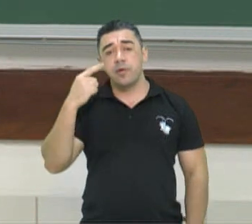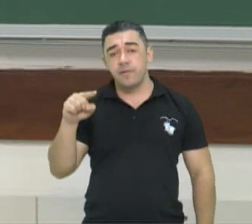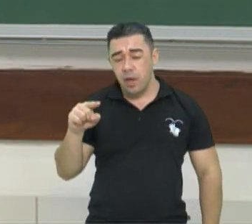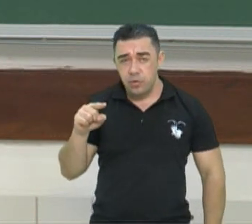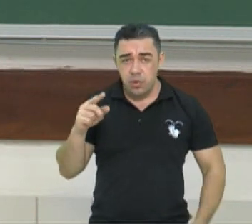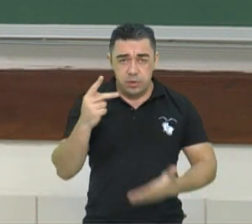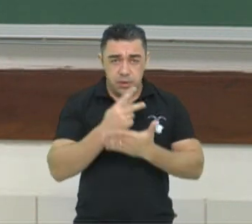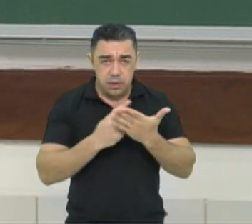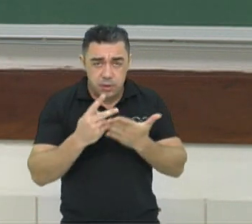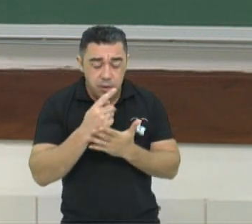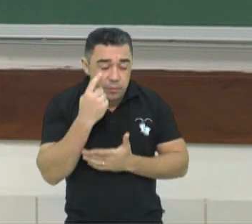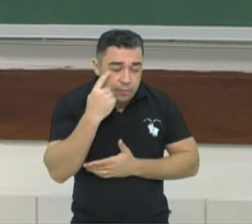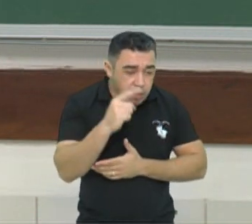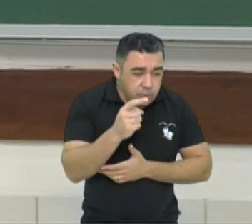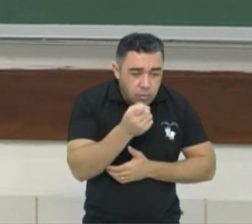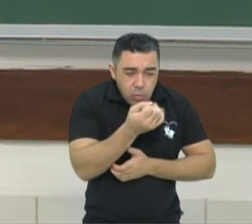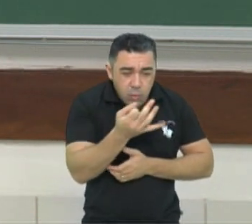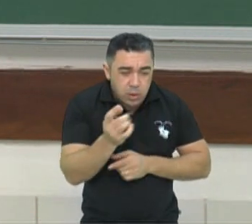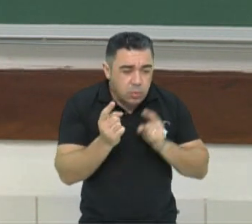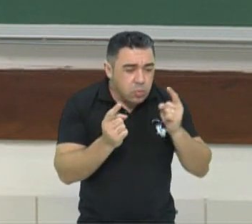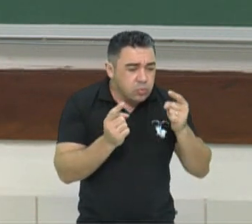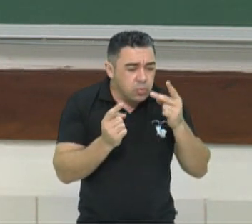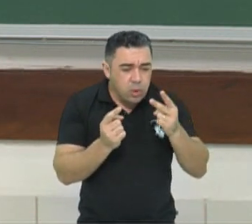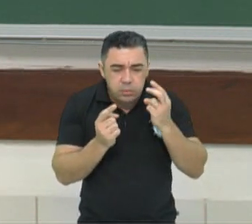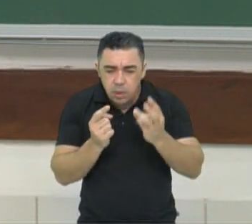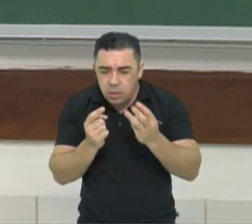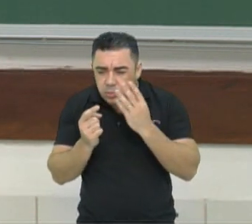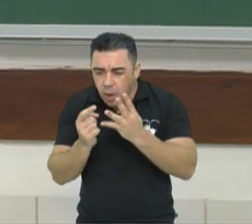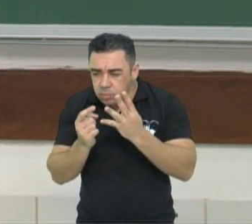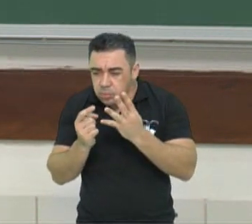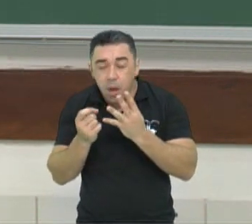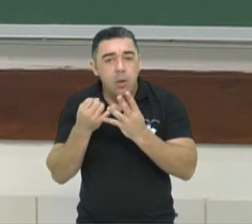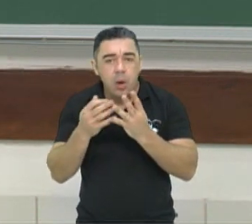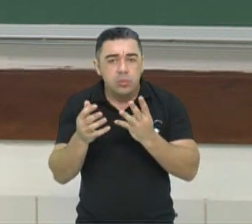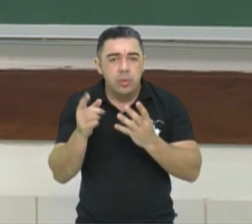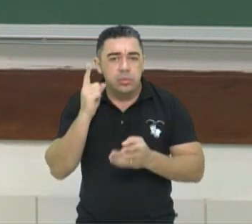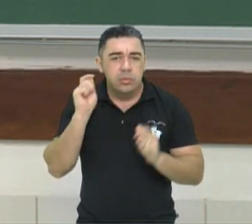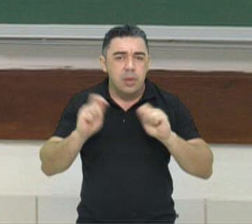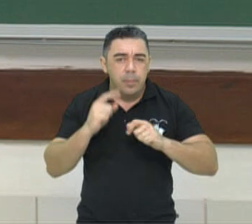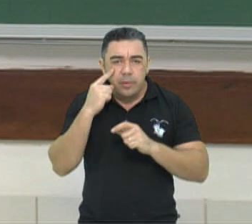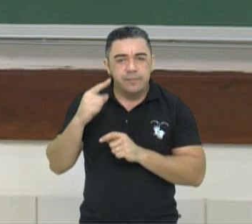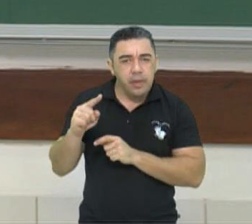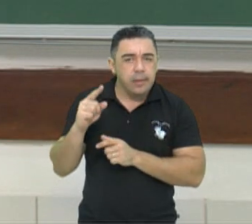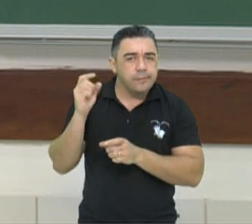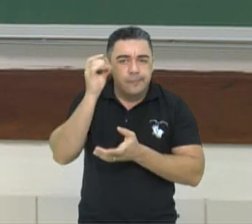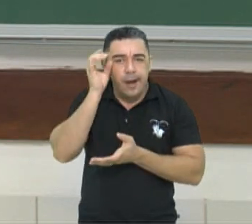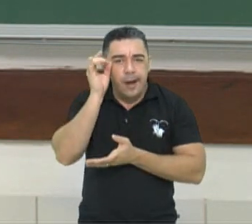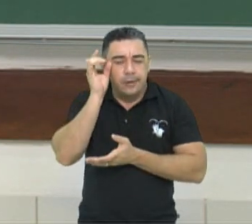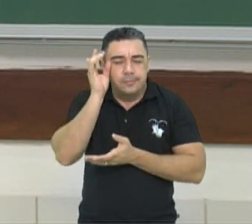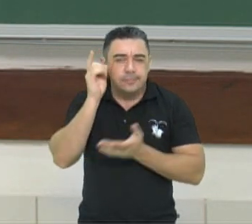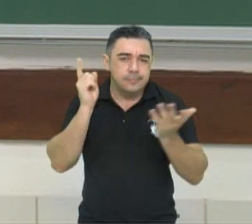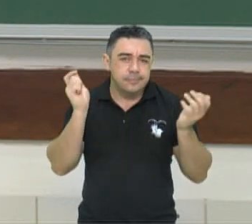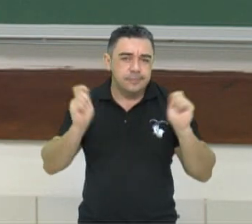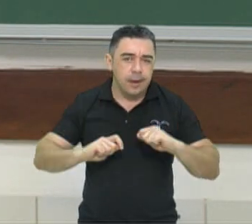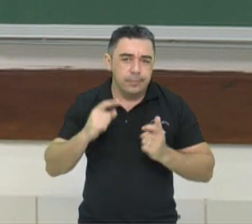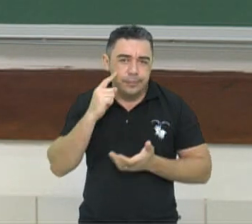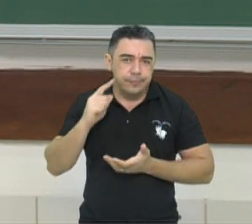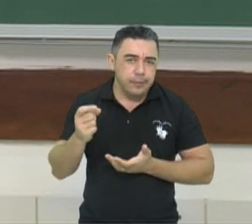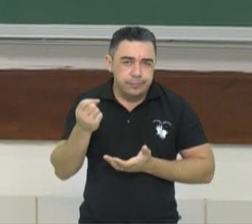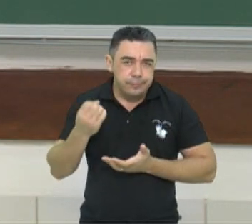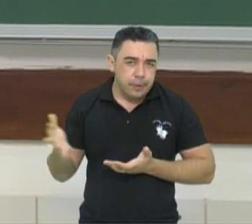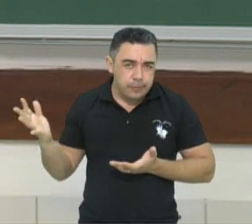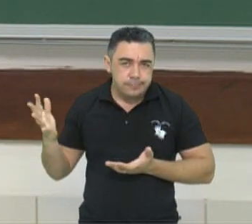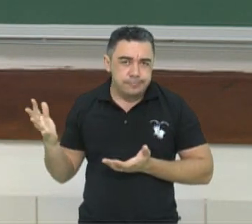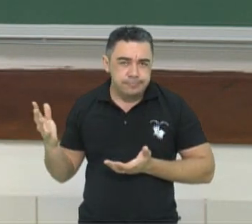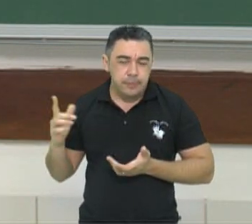no desenho e ver quantos quadradinhos. Então, nessa malha quadriculada, eu posso verificar quantos